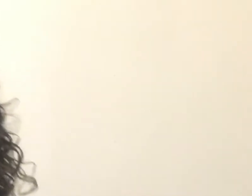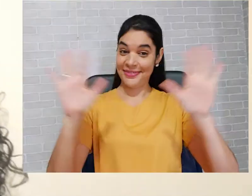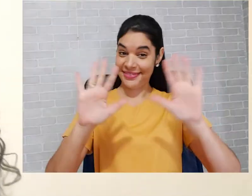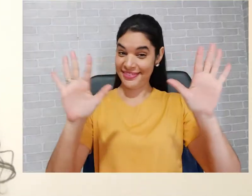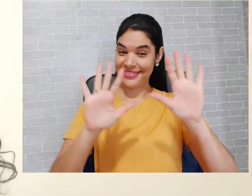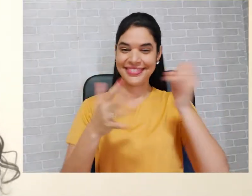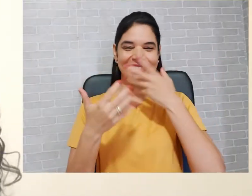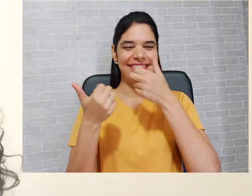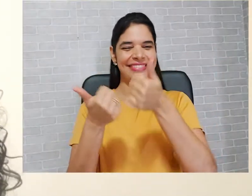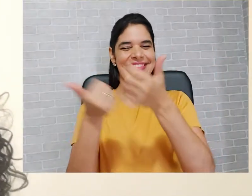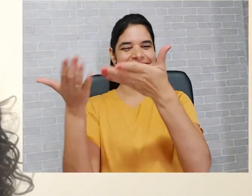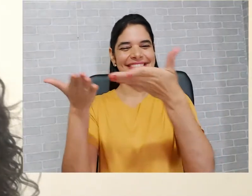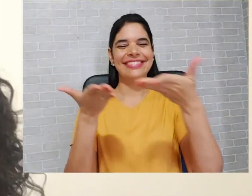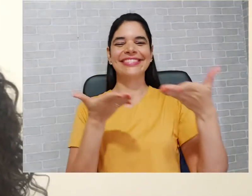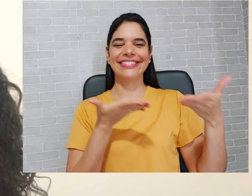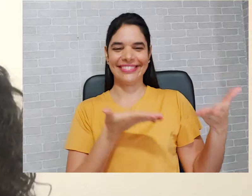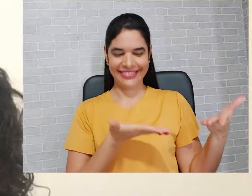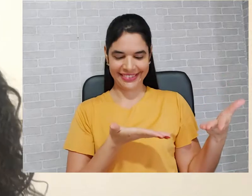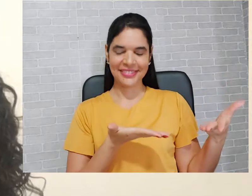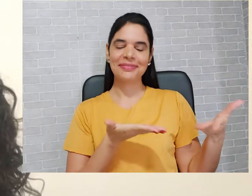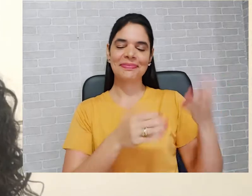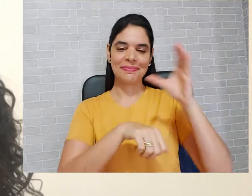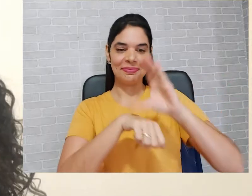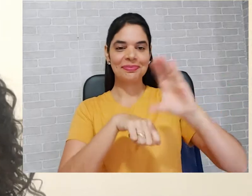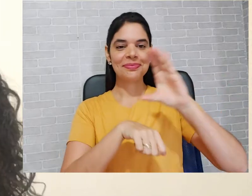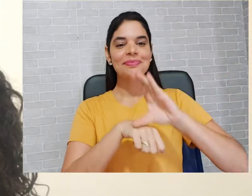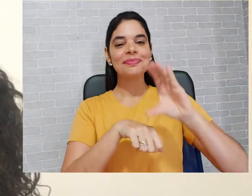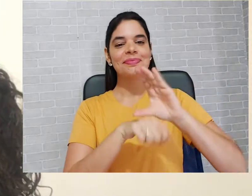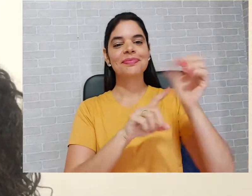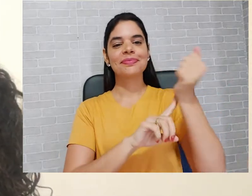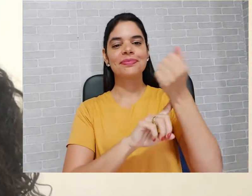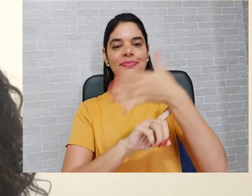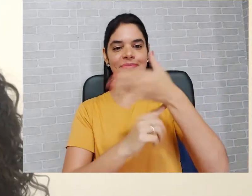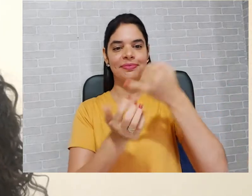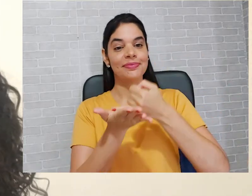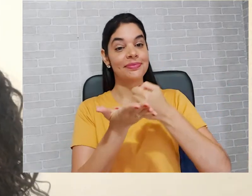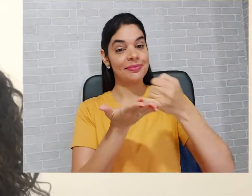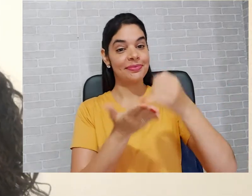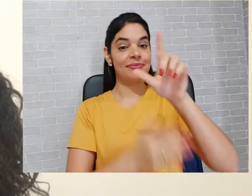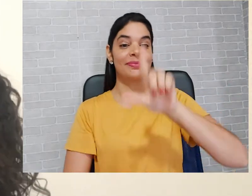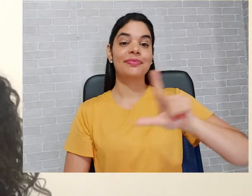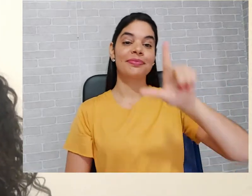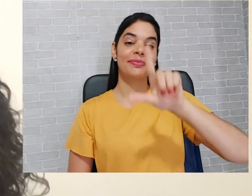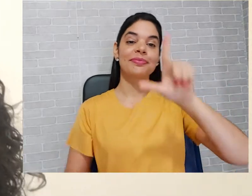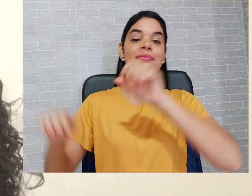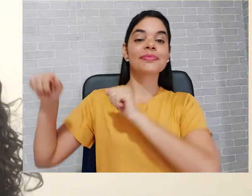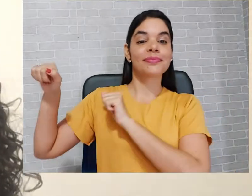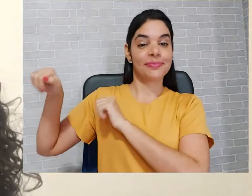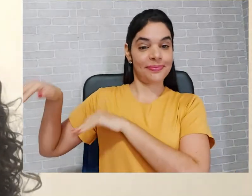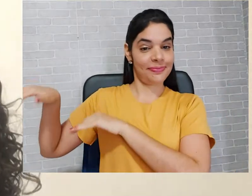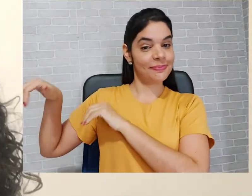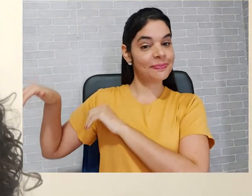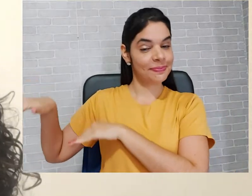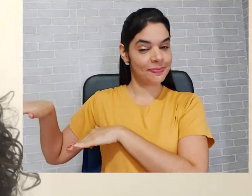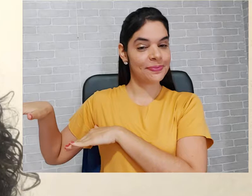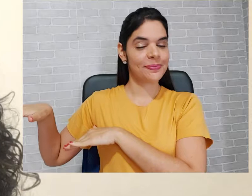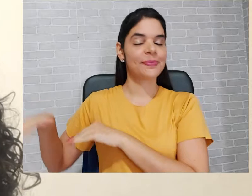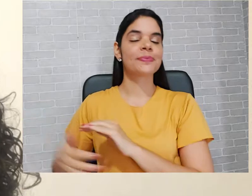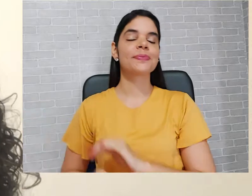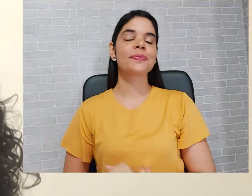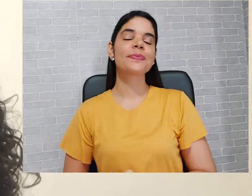Guyane. Olá, sejam bem-vindos e bem-vindas ao nosso curso de extensão Introdução à Literatura da